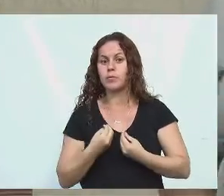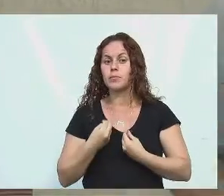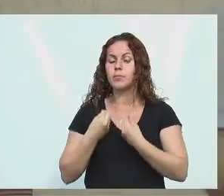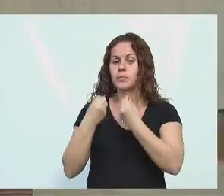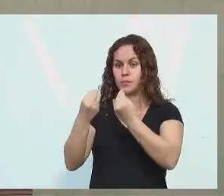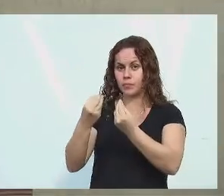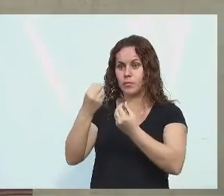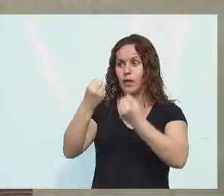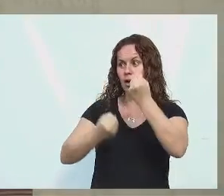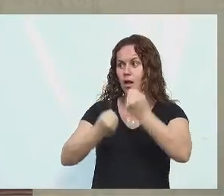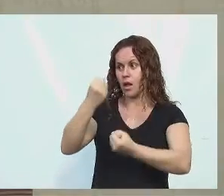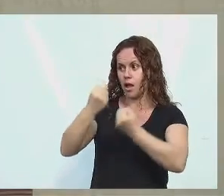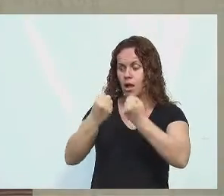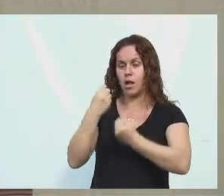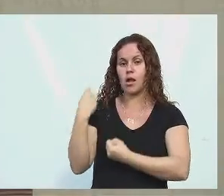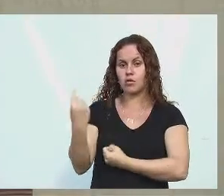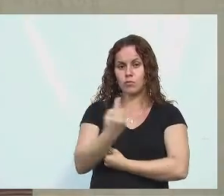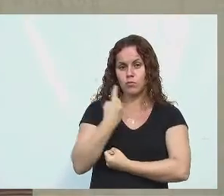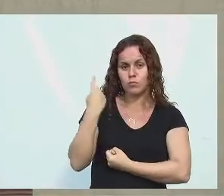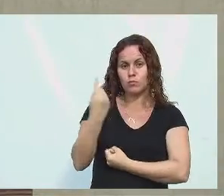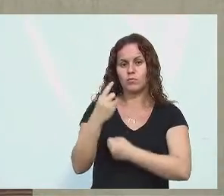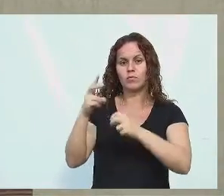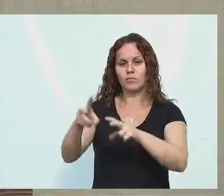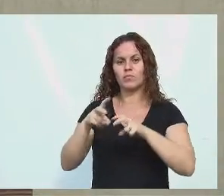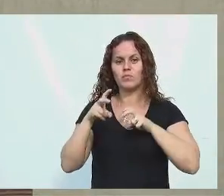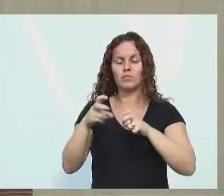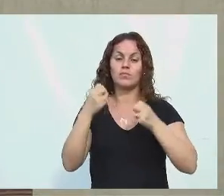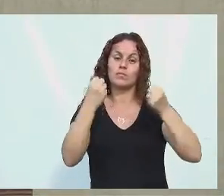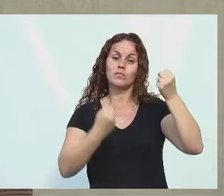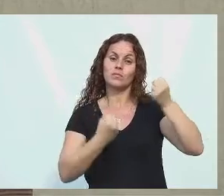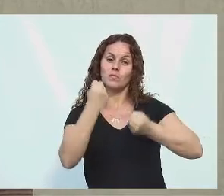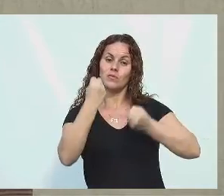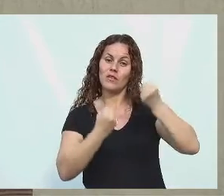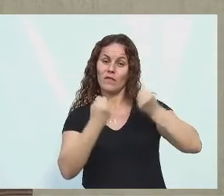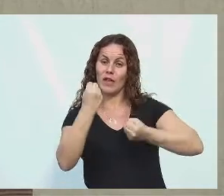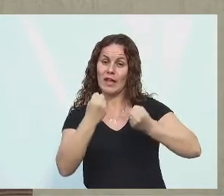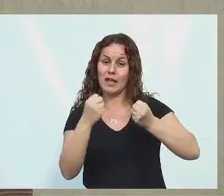rural, o veículo para a patrulha rural.